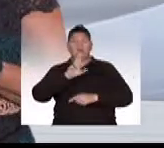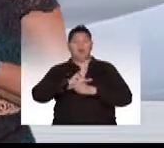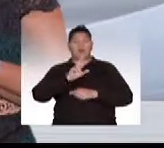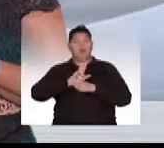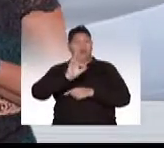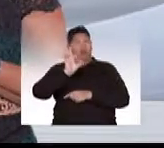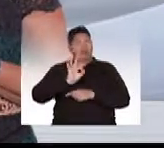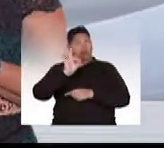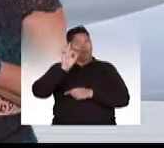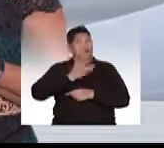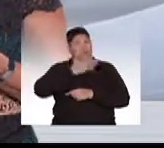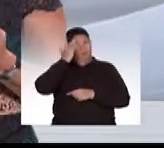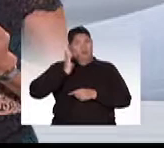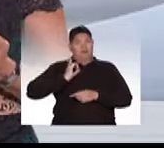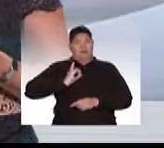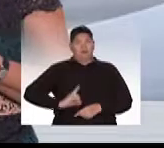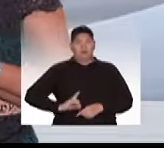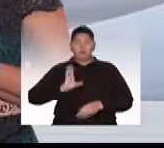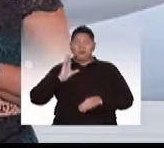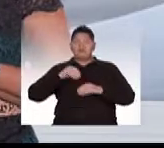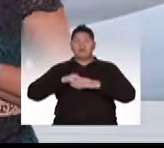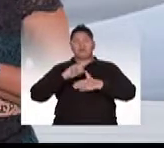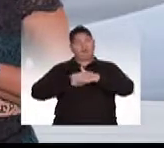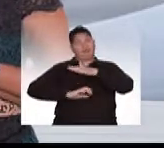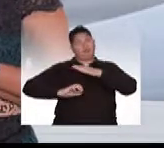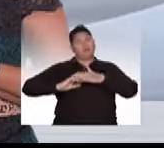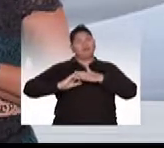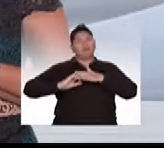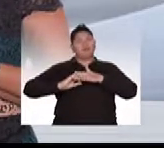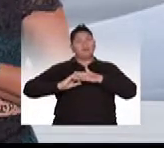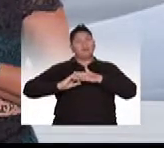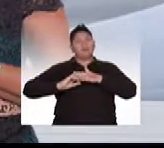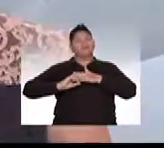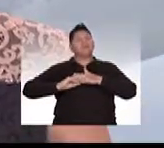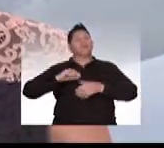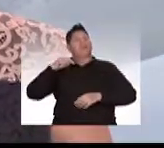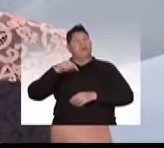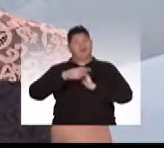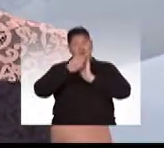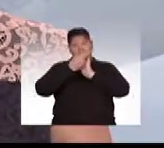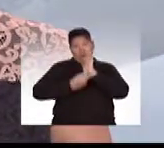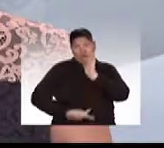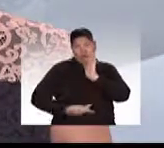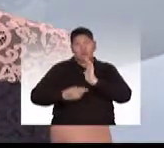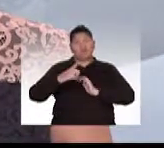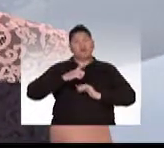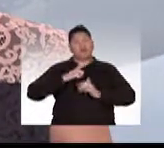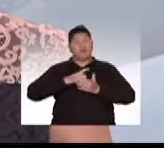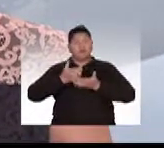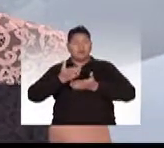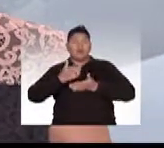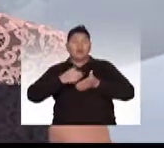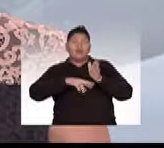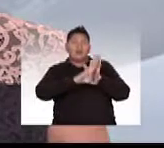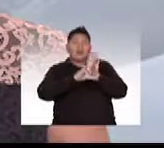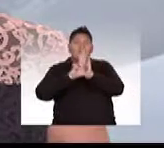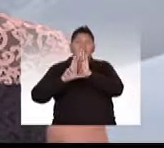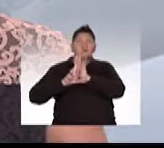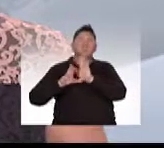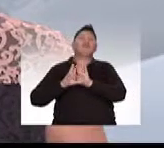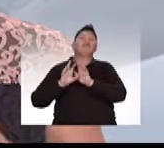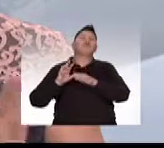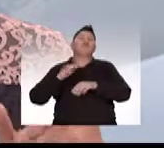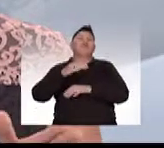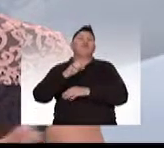cota para pessoas com deficiência em empresas com 100 ou mais empregados. O projeto envolve representações